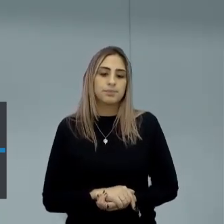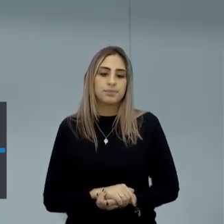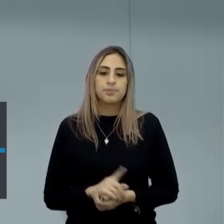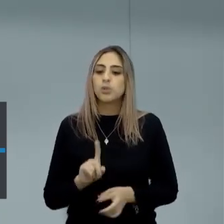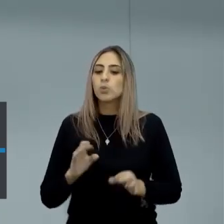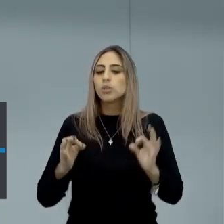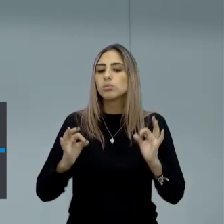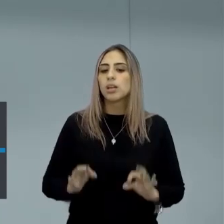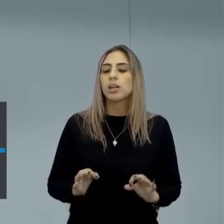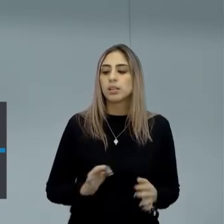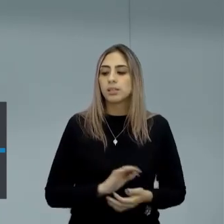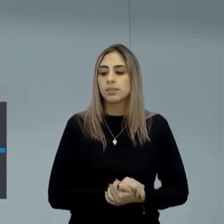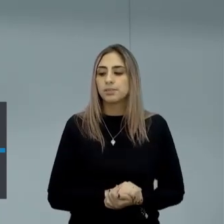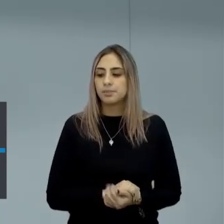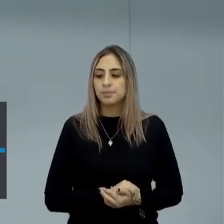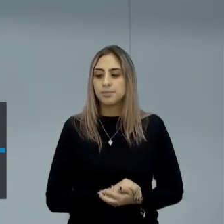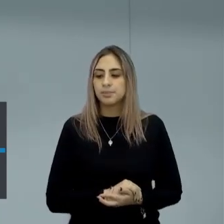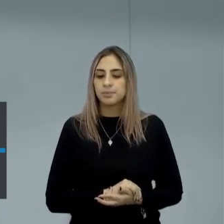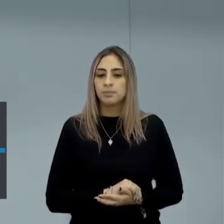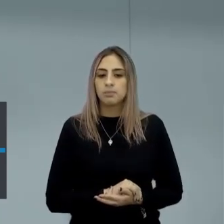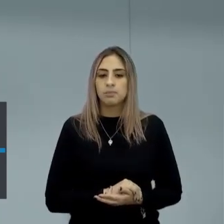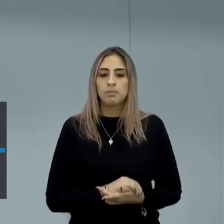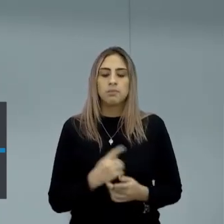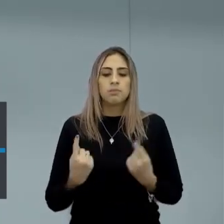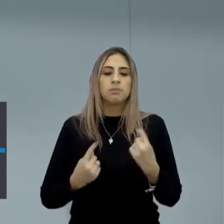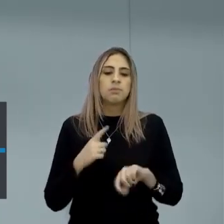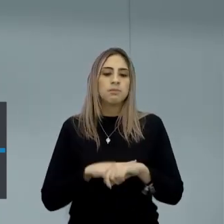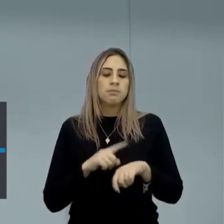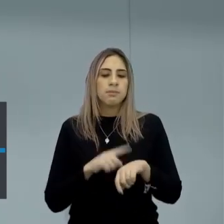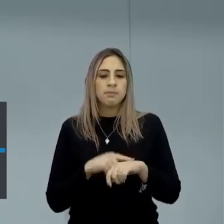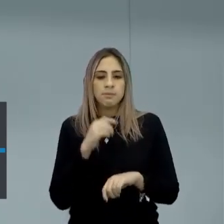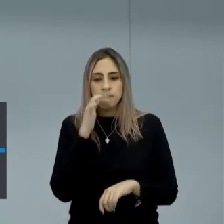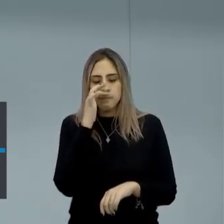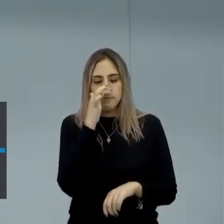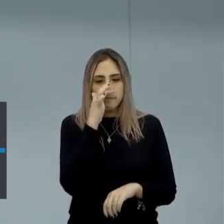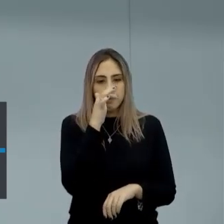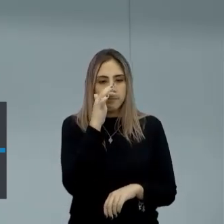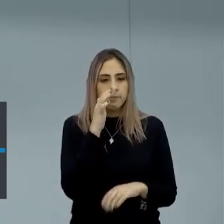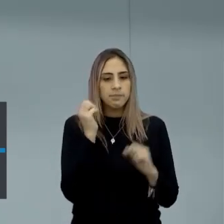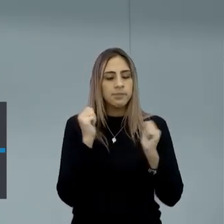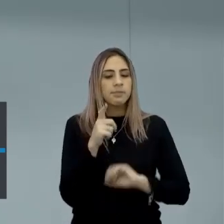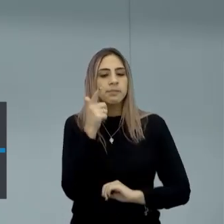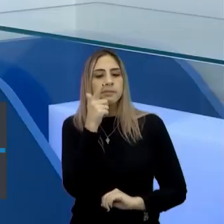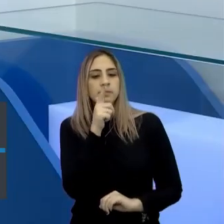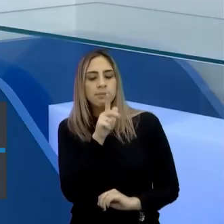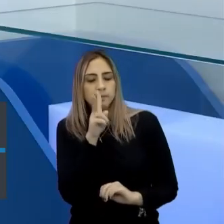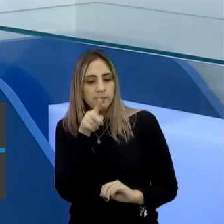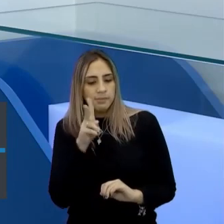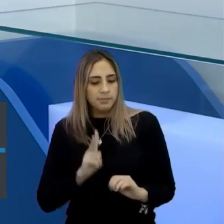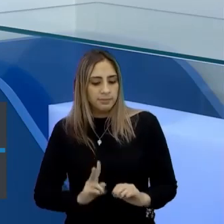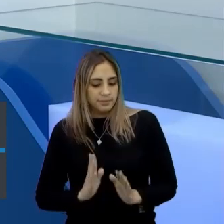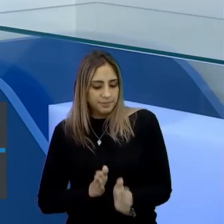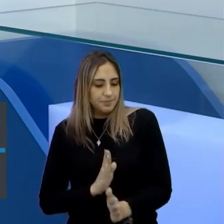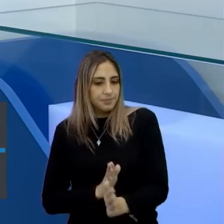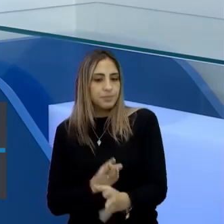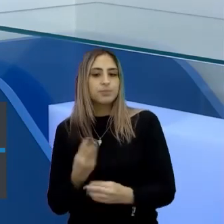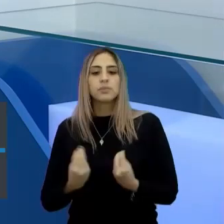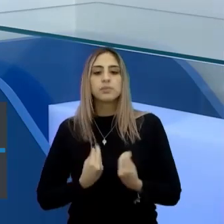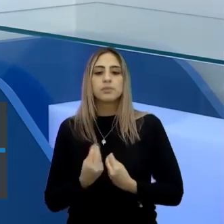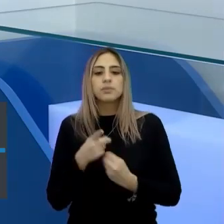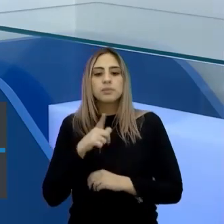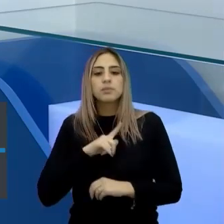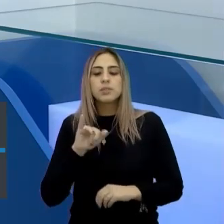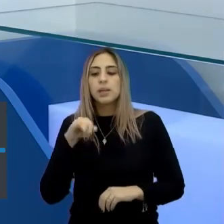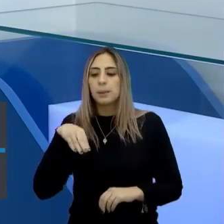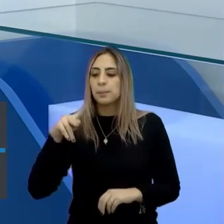deu certo? E em que momento, poxa, eu posso continuar por esse caminho? E aí acho que acaba entrando a questão do improviso,